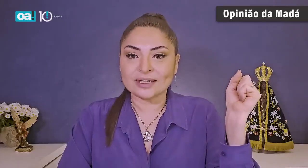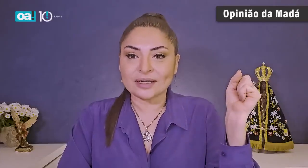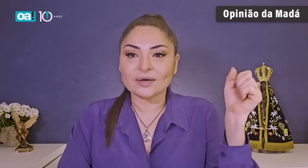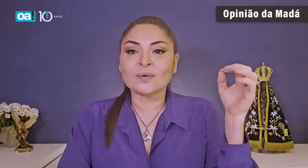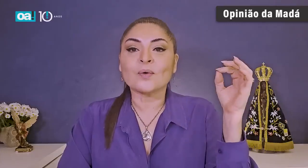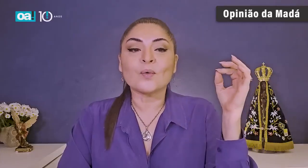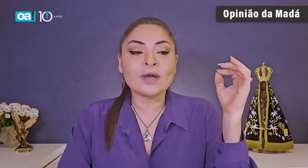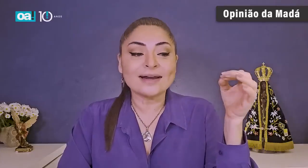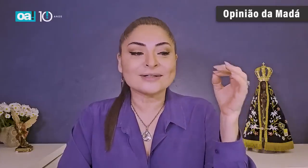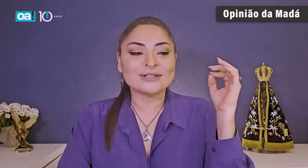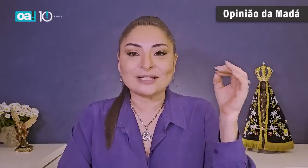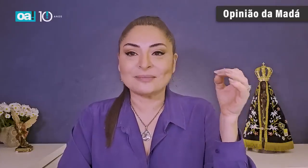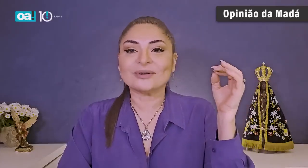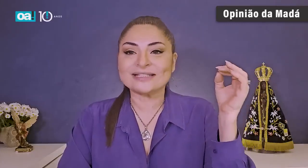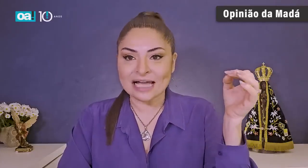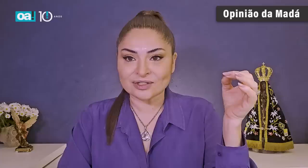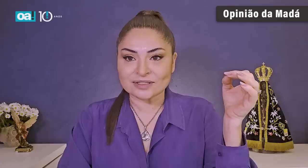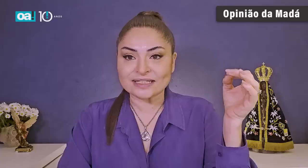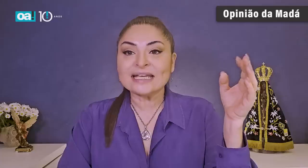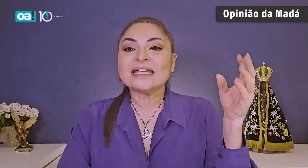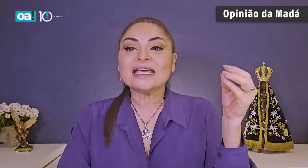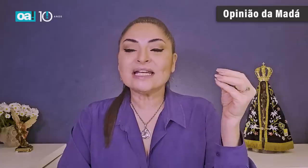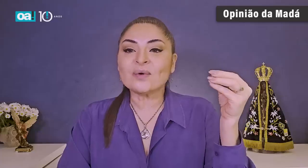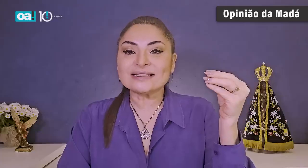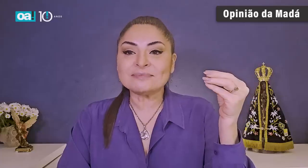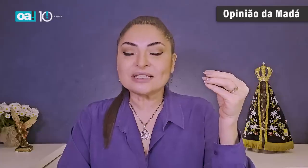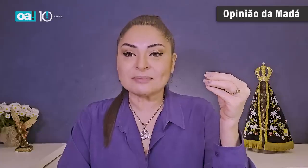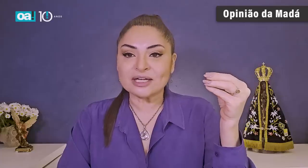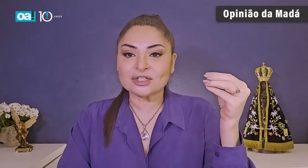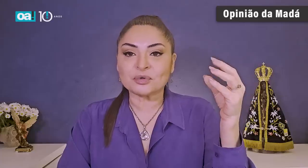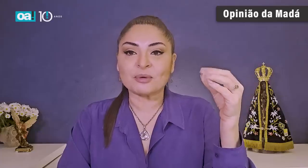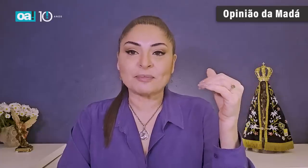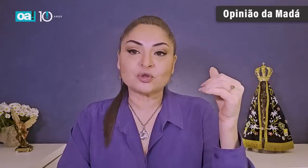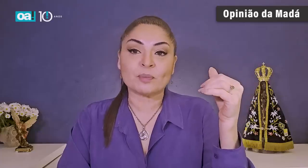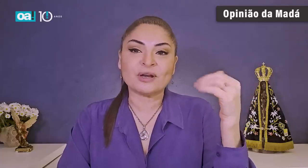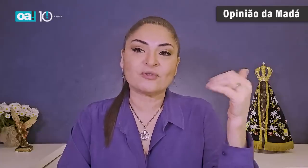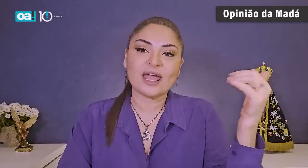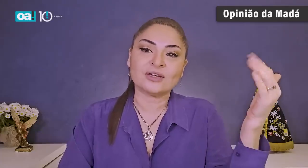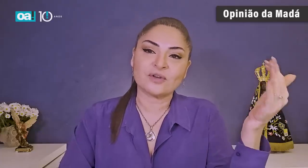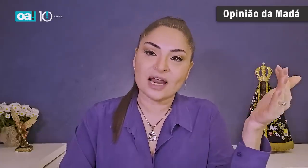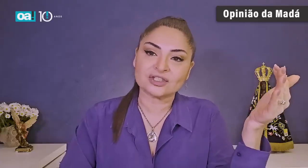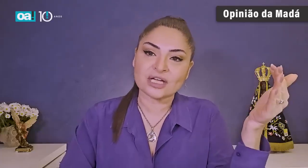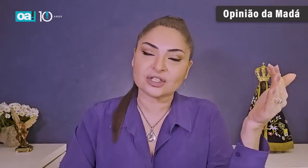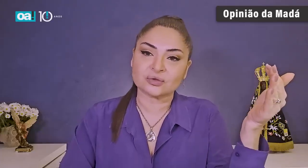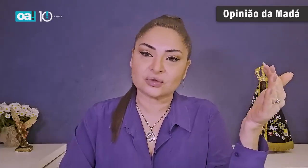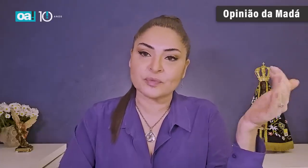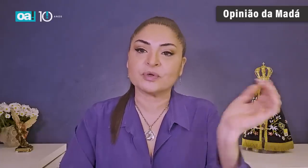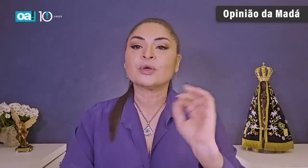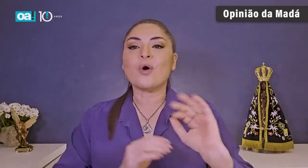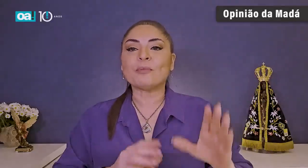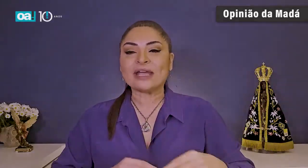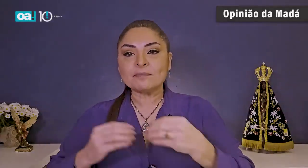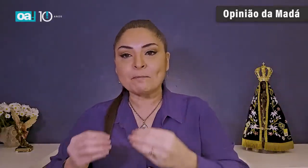Por quê? O grande tema é o das taxas. E não é simplesmente porque uma pessoa prefere falar de taxa do